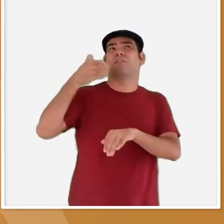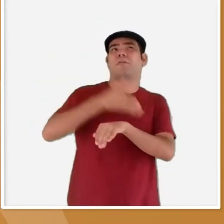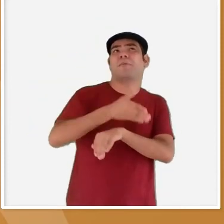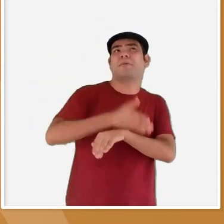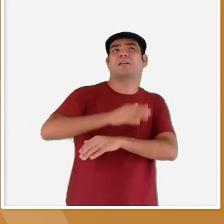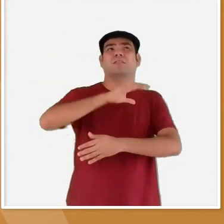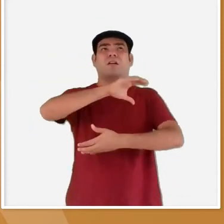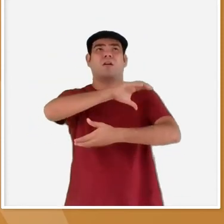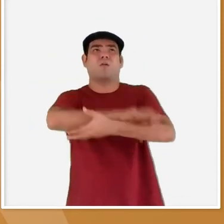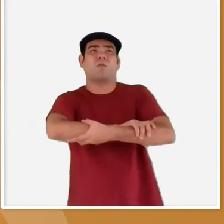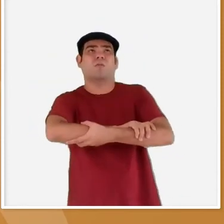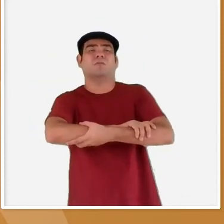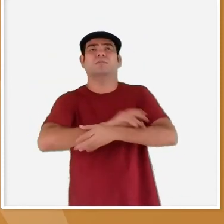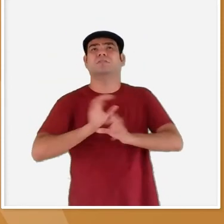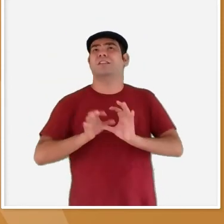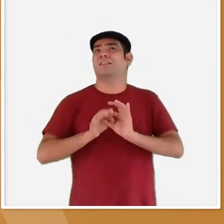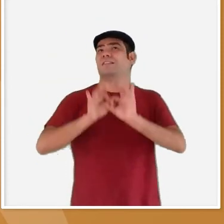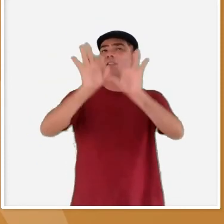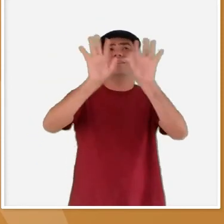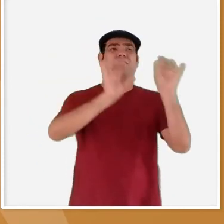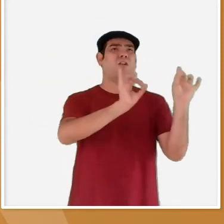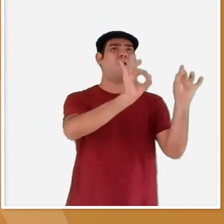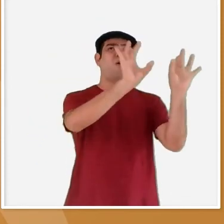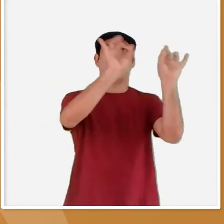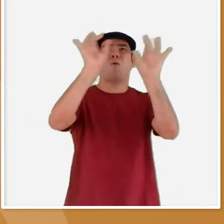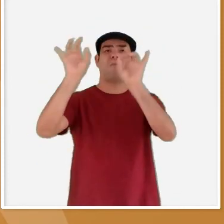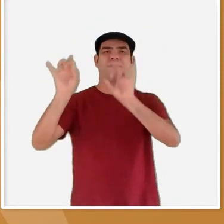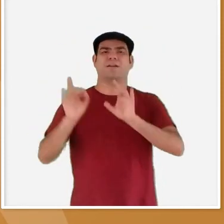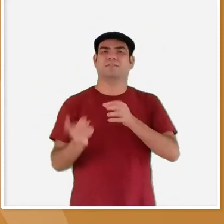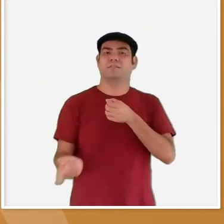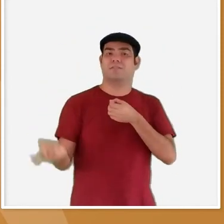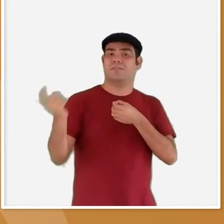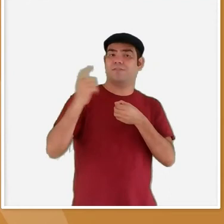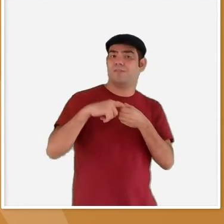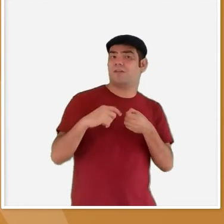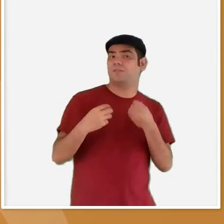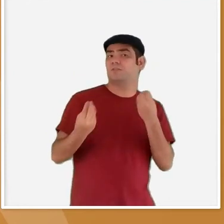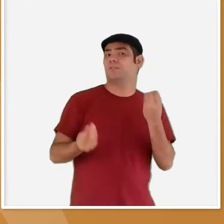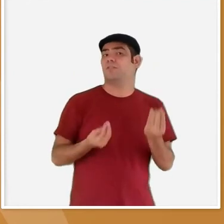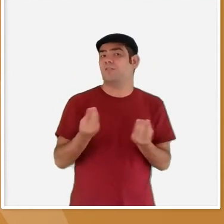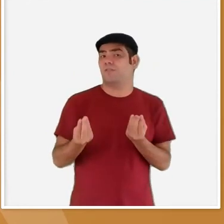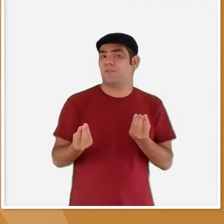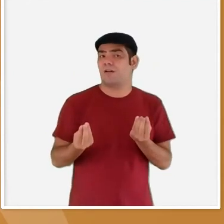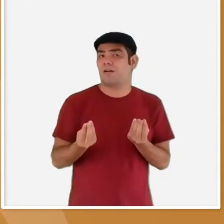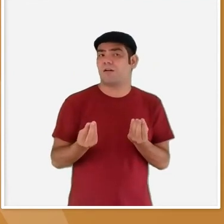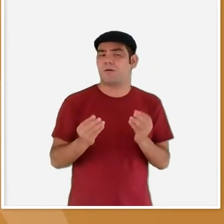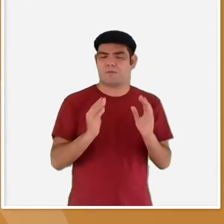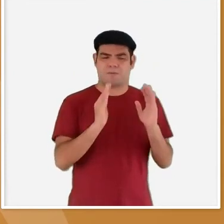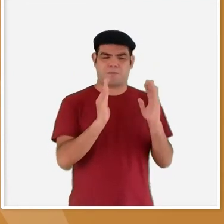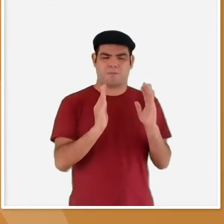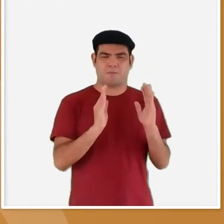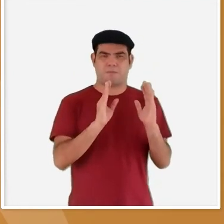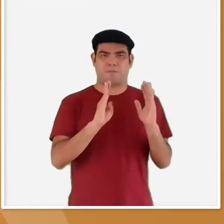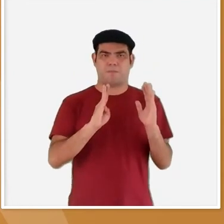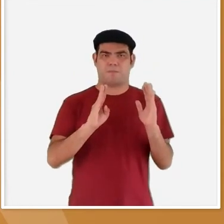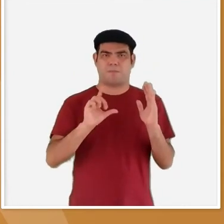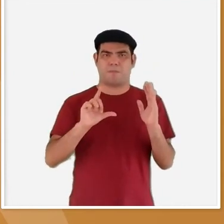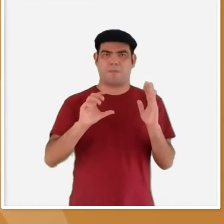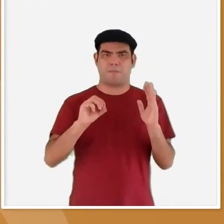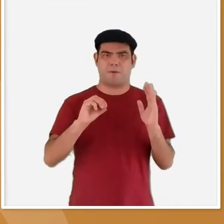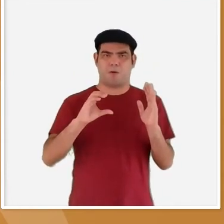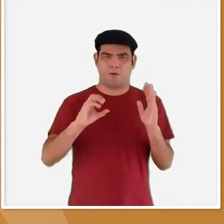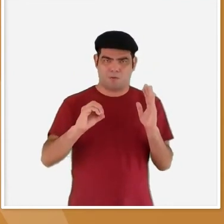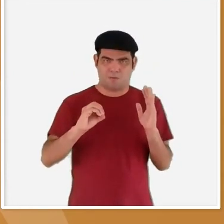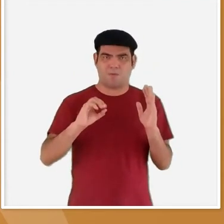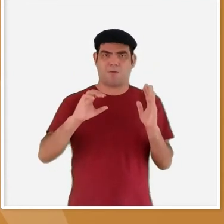livre comércio, né? Quero que a gente volte e lembre aqui, qual é a função de um bloco econômico? Todo país ele